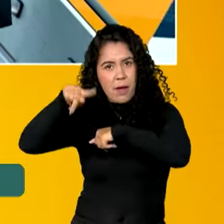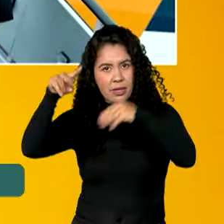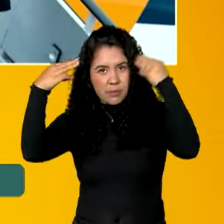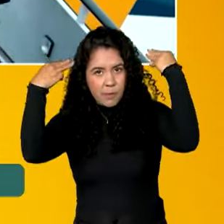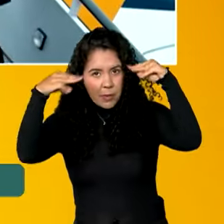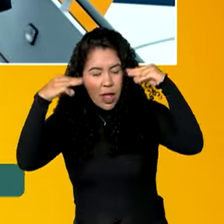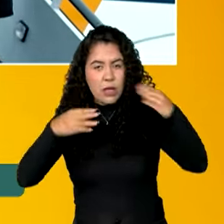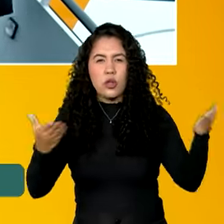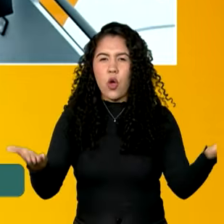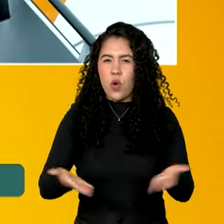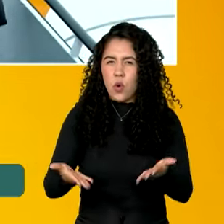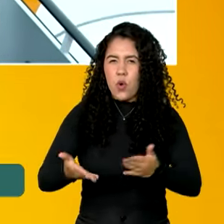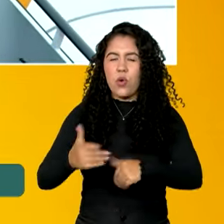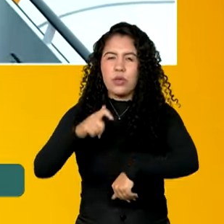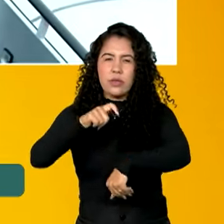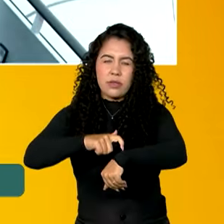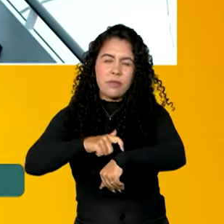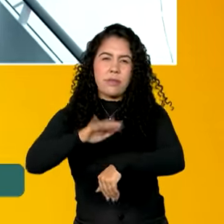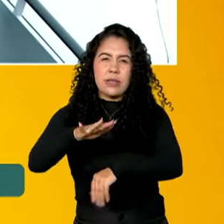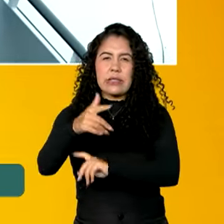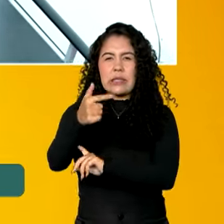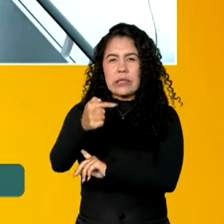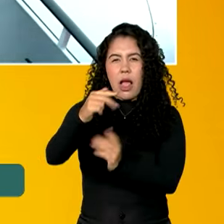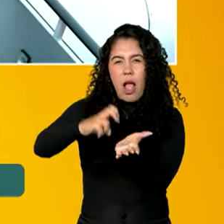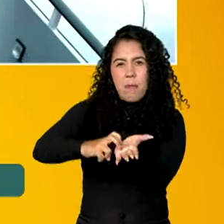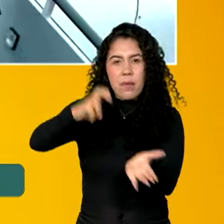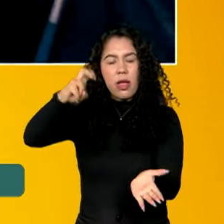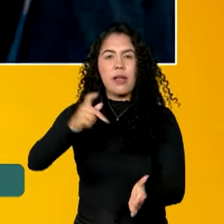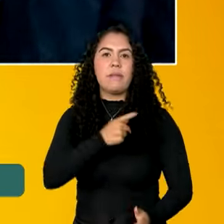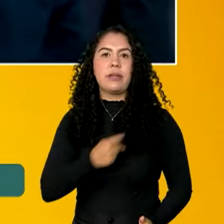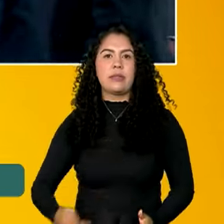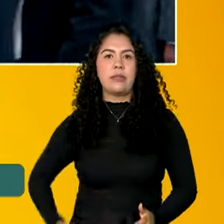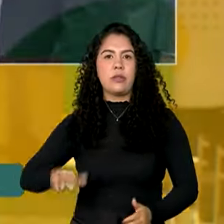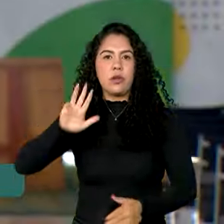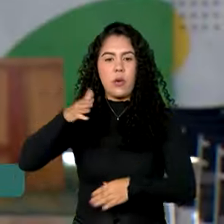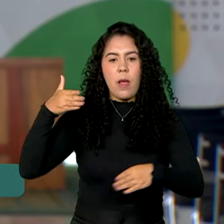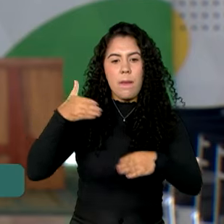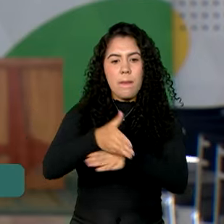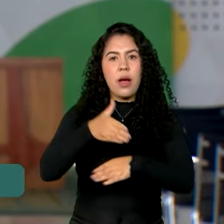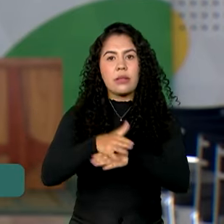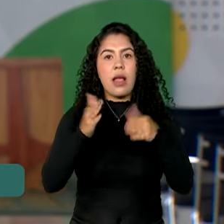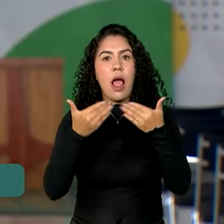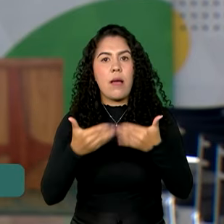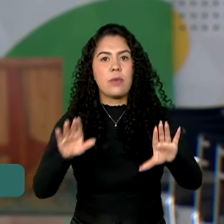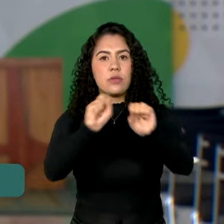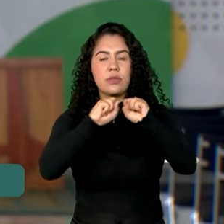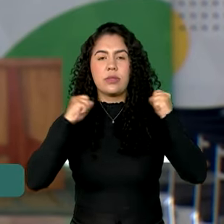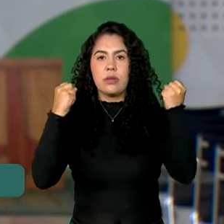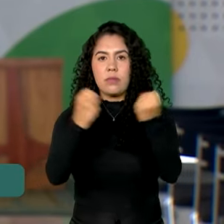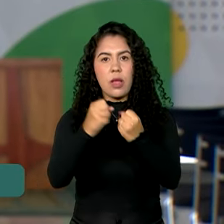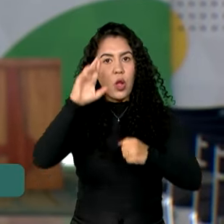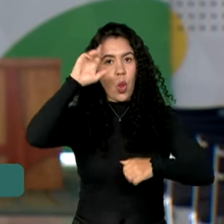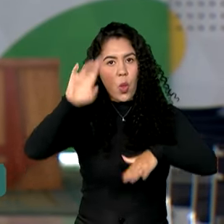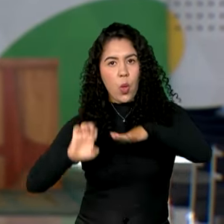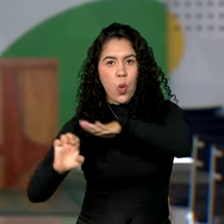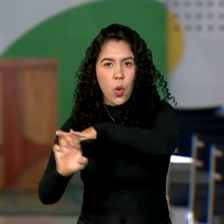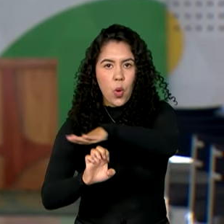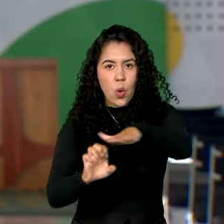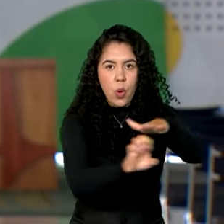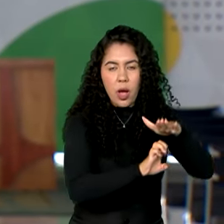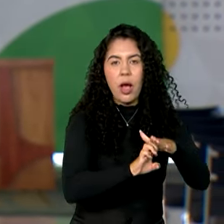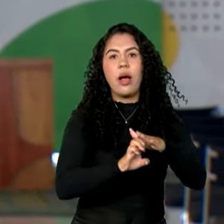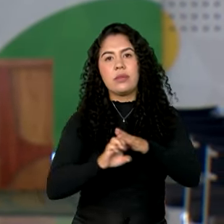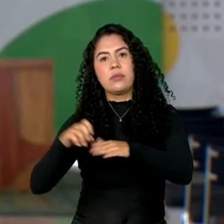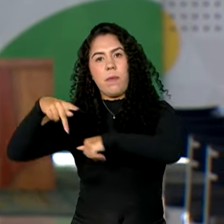de Brasília, 7 da manhã no horário local, Lula participa da abertura do Seminário Empresarial